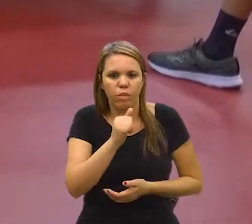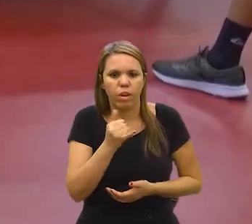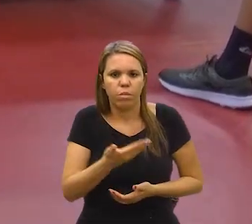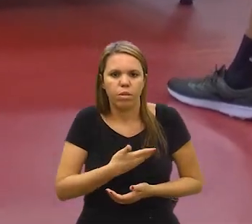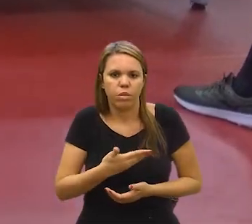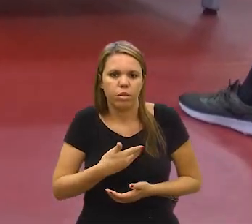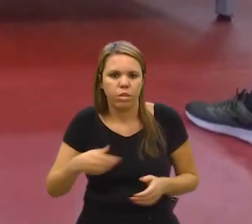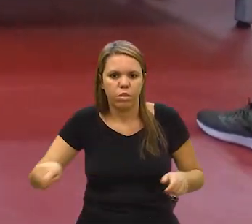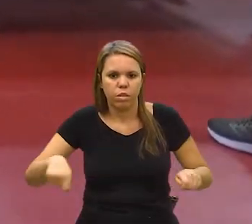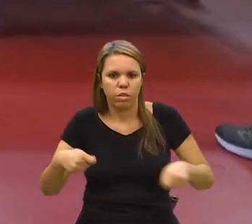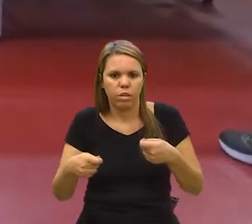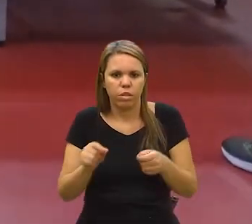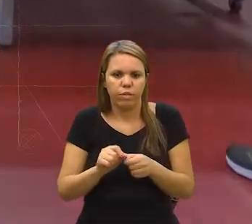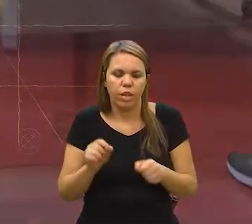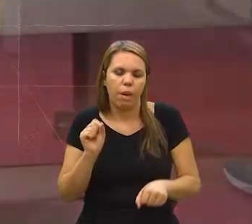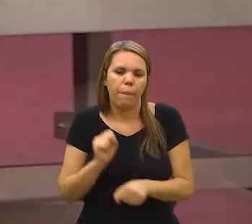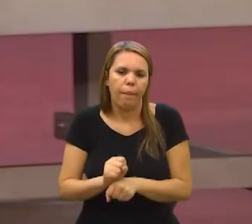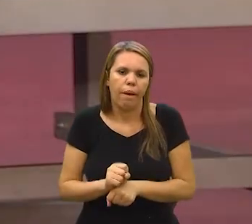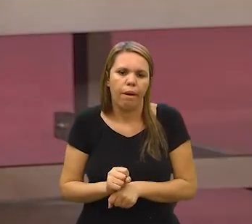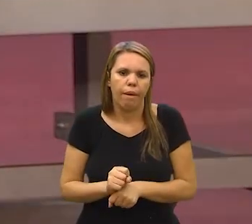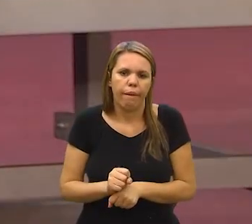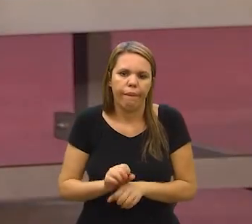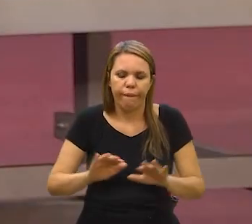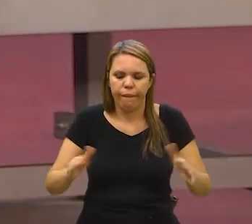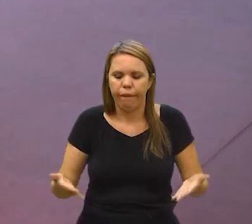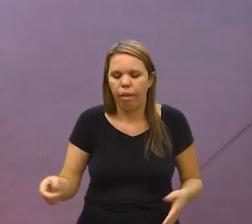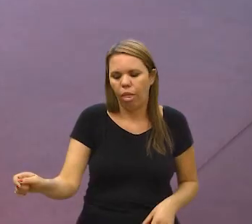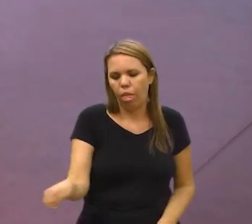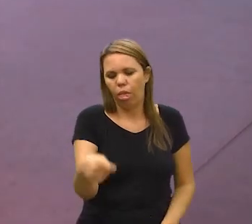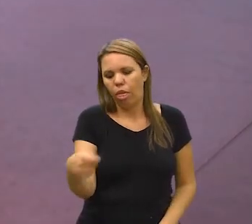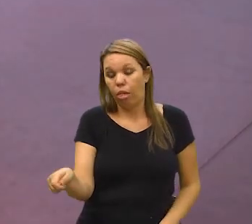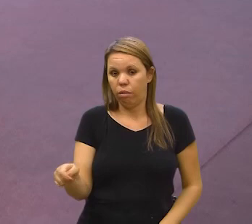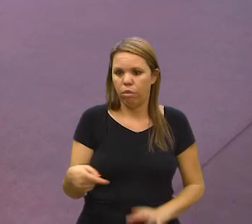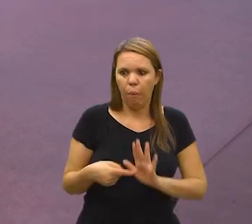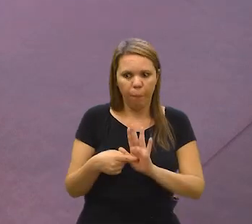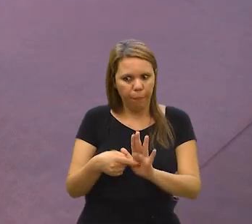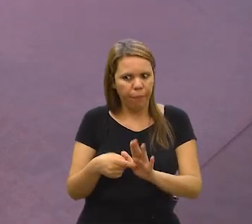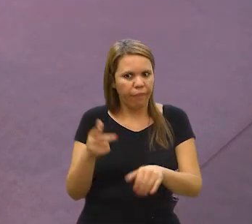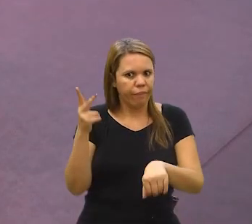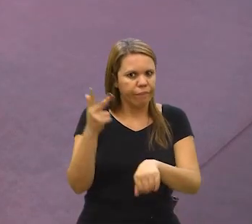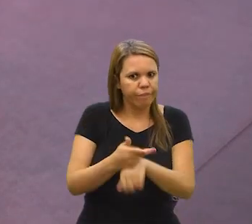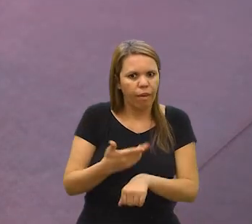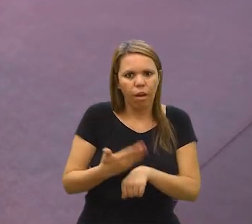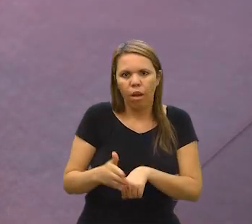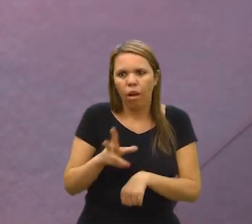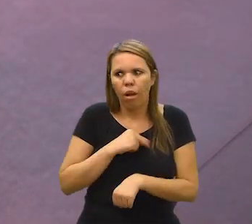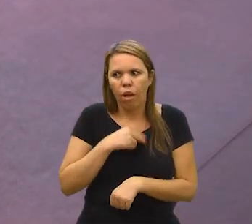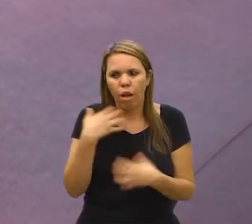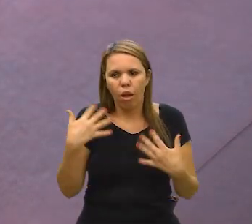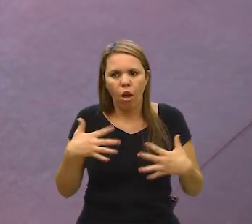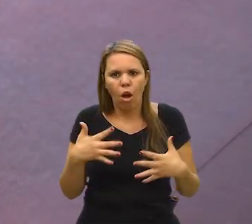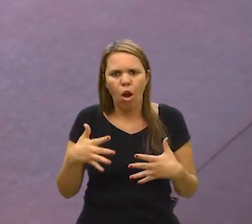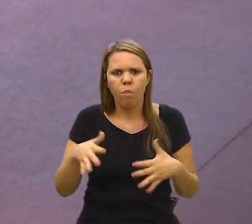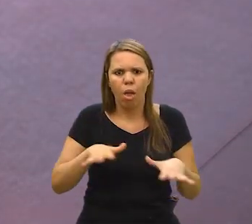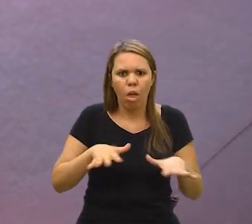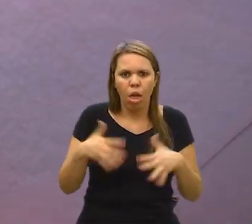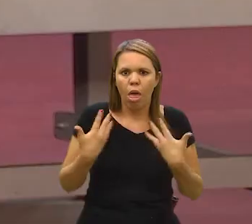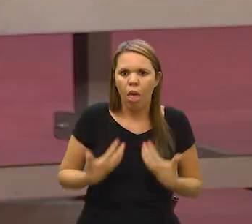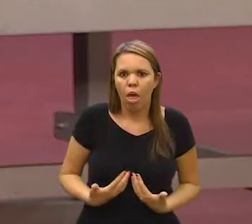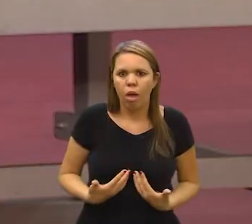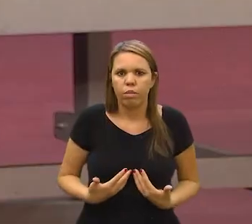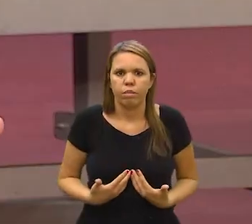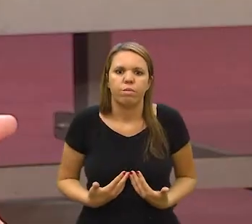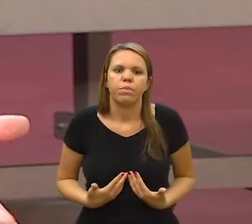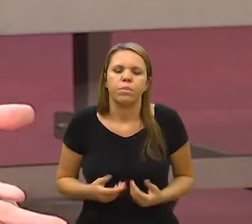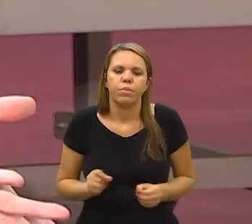porque eu falo para meus amigos que eu treino tênis de mesa, eles falam assim, você fica lá parado na mesa. Parada só com o braço. Não, daí eu mostro vídeos para ele, eu treinando, o pessoal fala, nossa, mas como você mexe como cansa? Eu